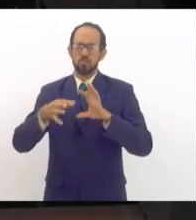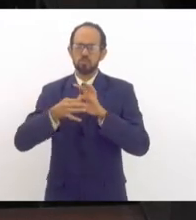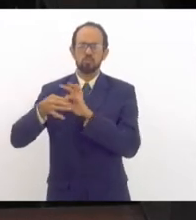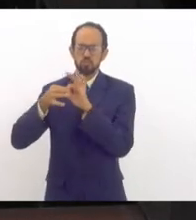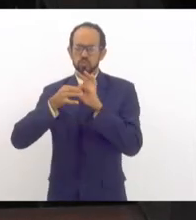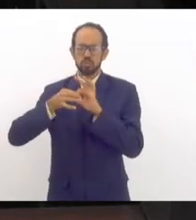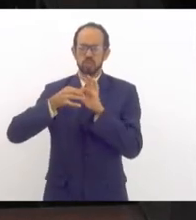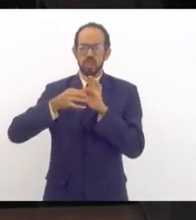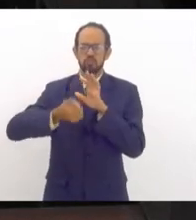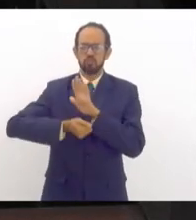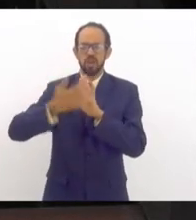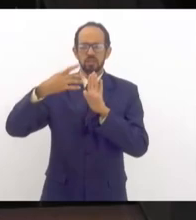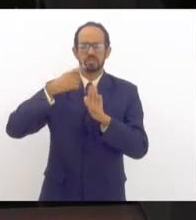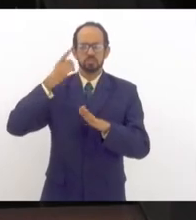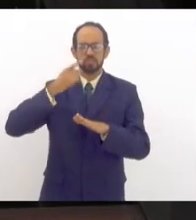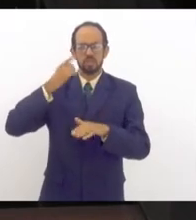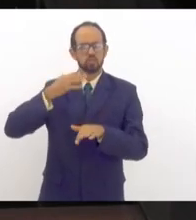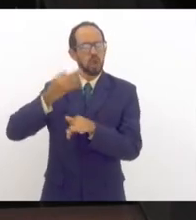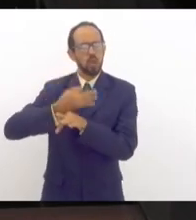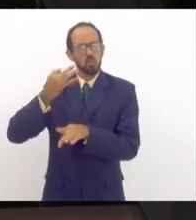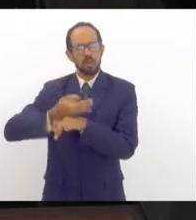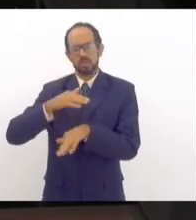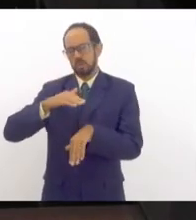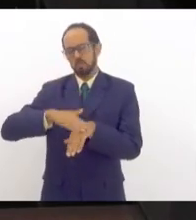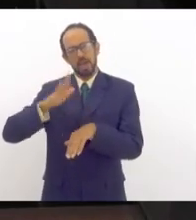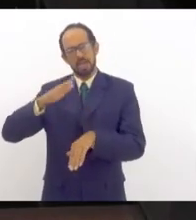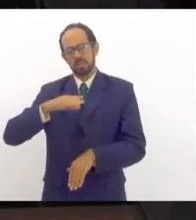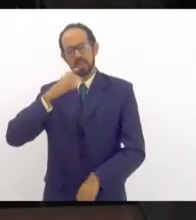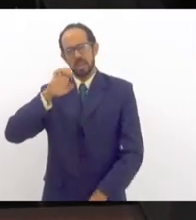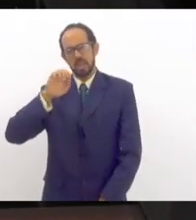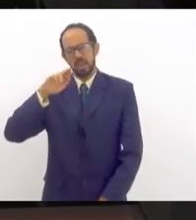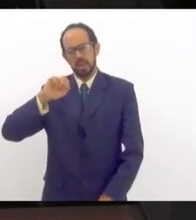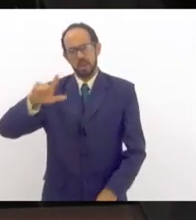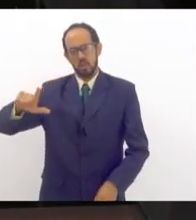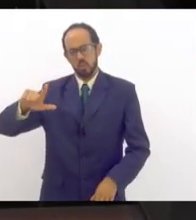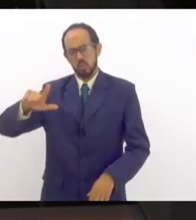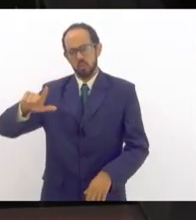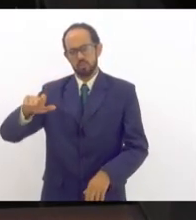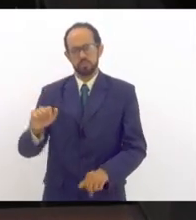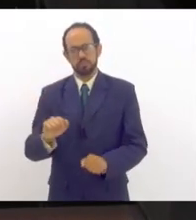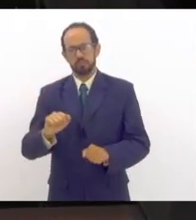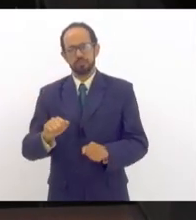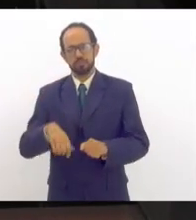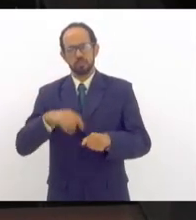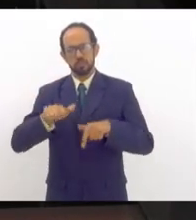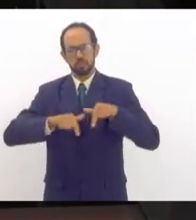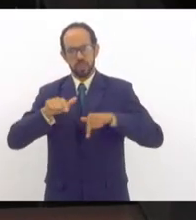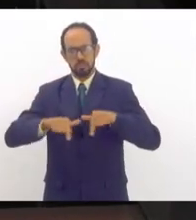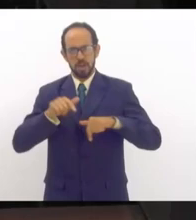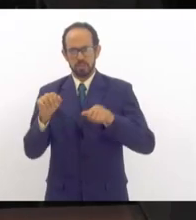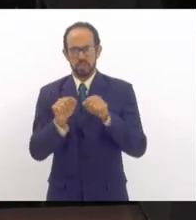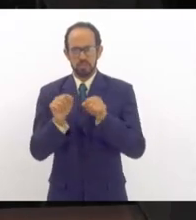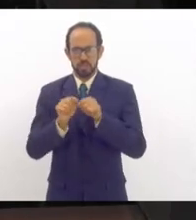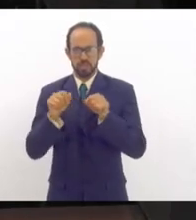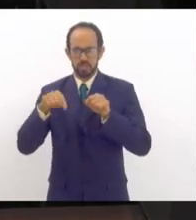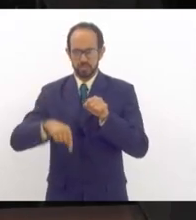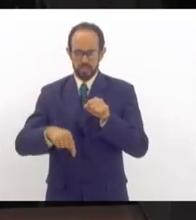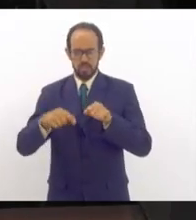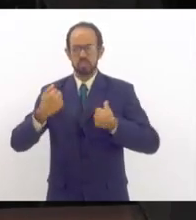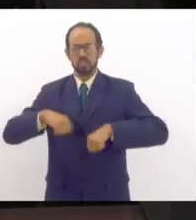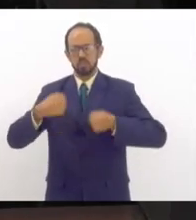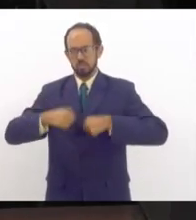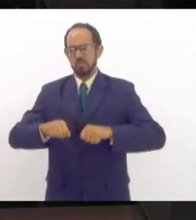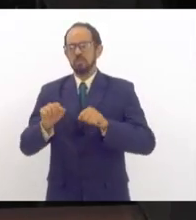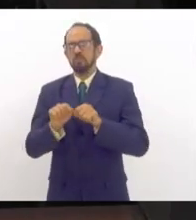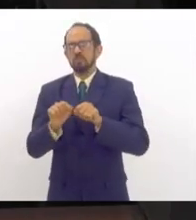não aguentam mais anel estou fazendo um estudo os trabalhos foram feitos nesse Parlamento Contra isso e a gente precisa sim fazer